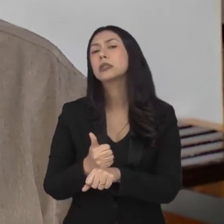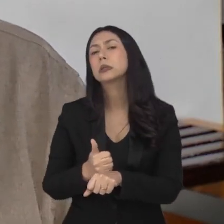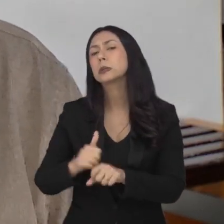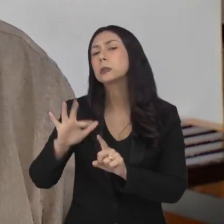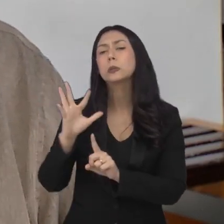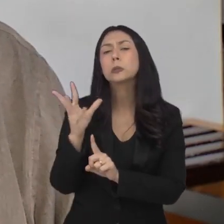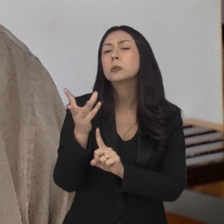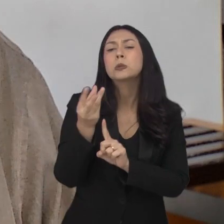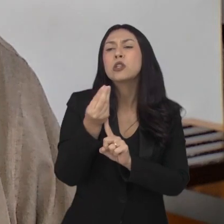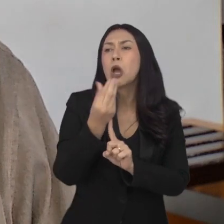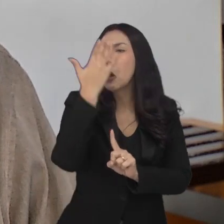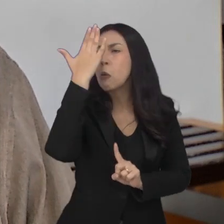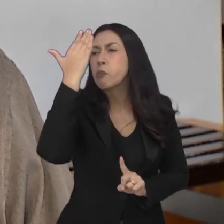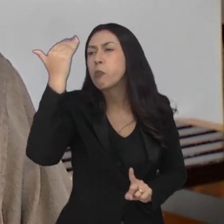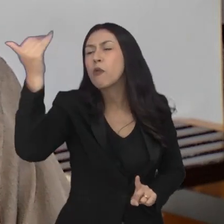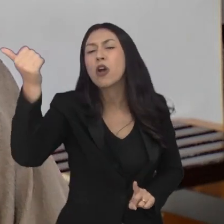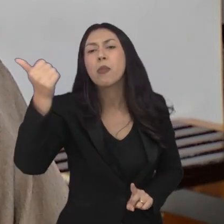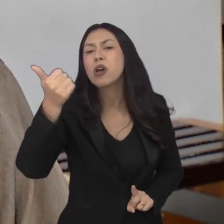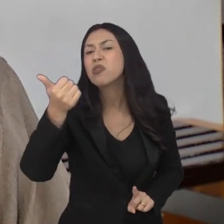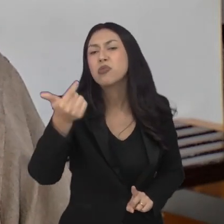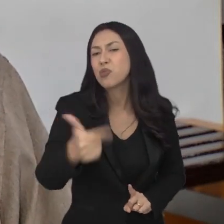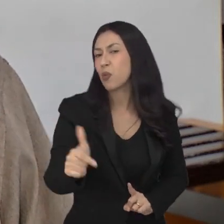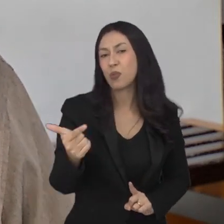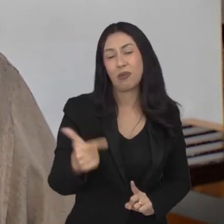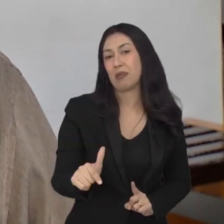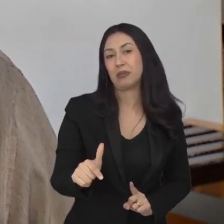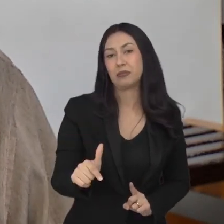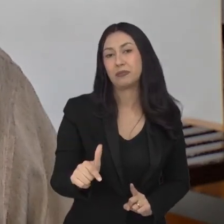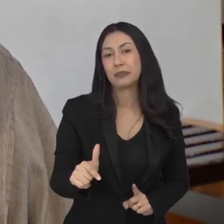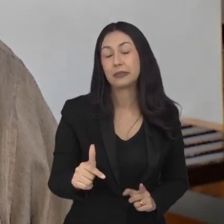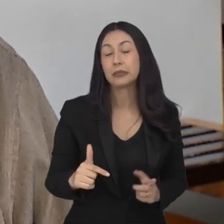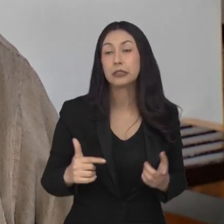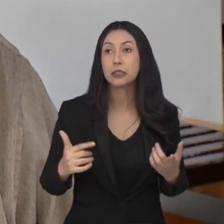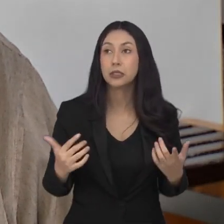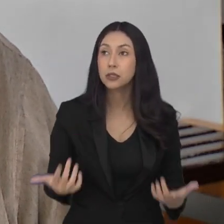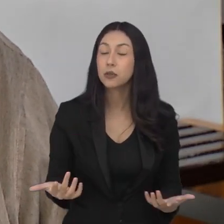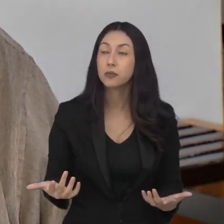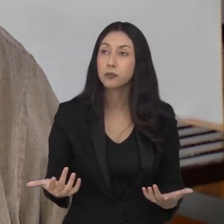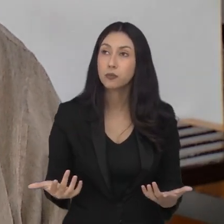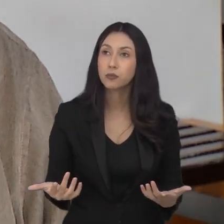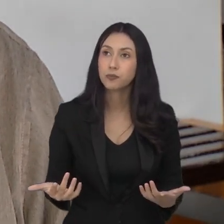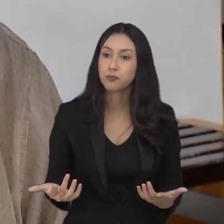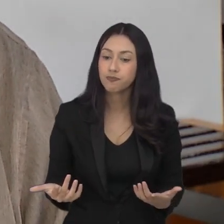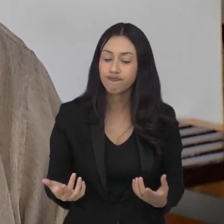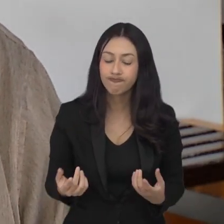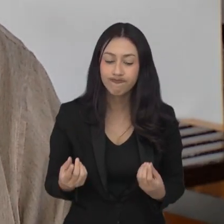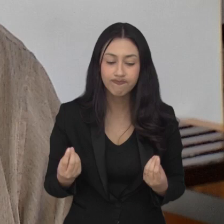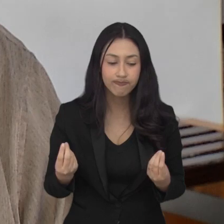anônimos, são pessoas anônimas. Então,